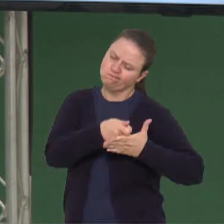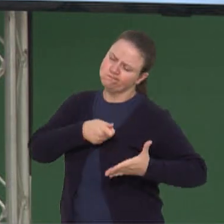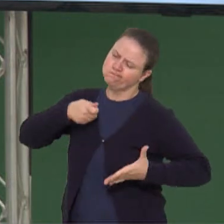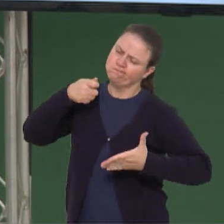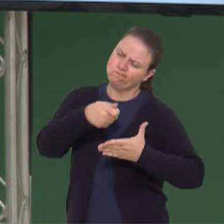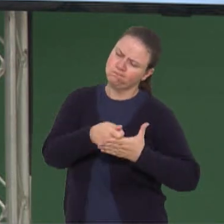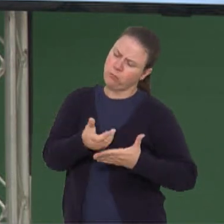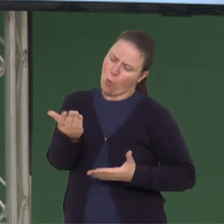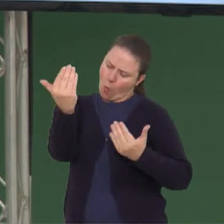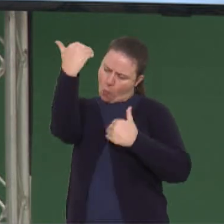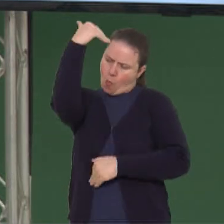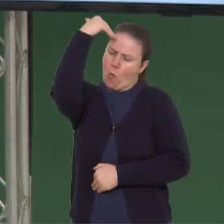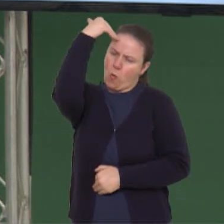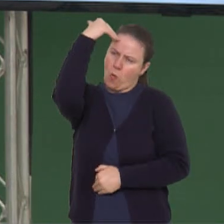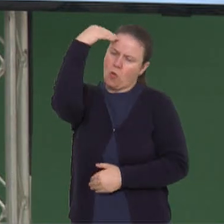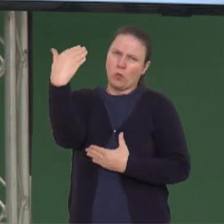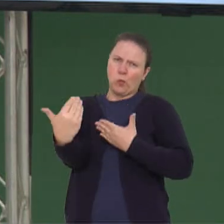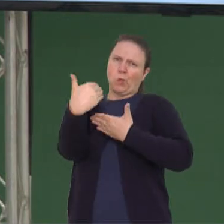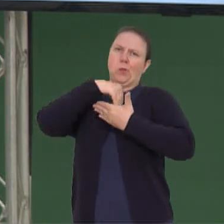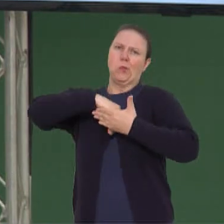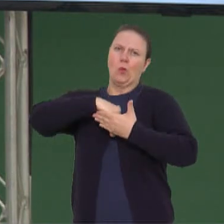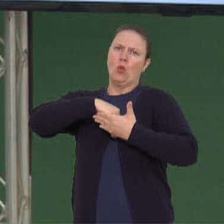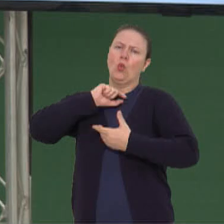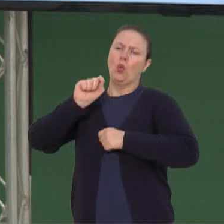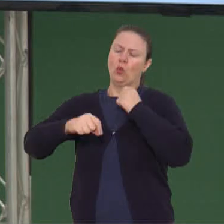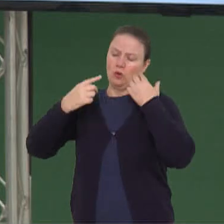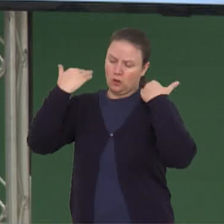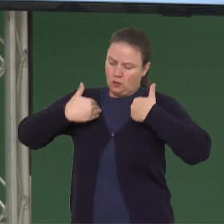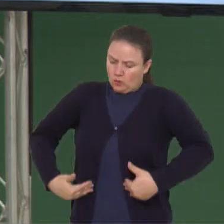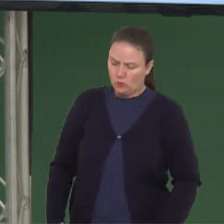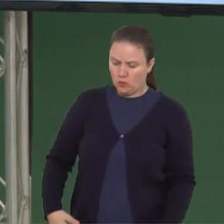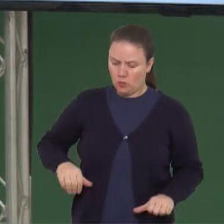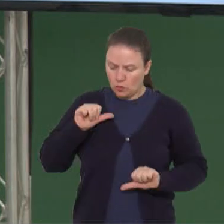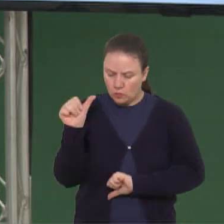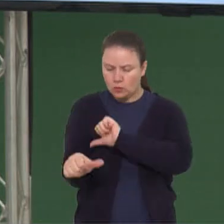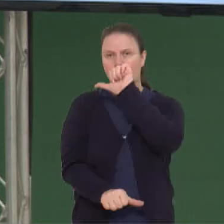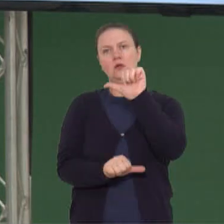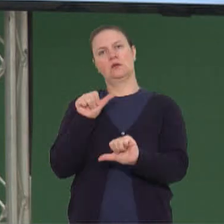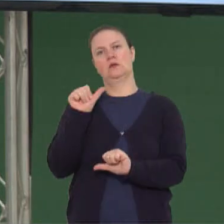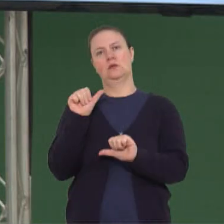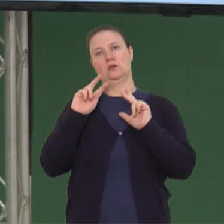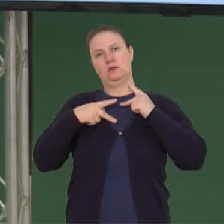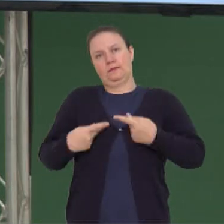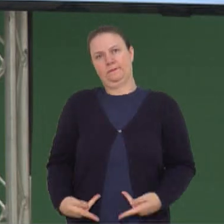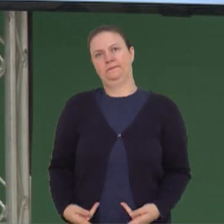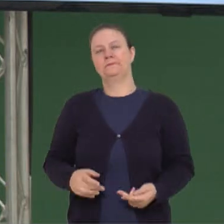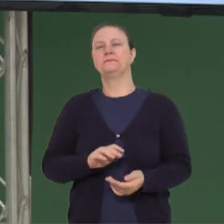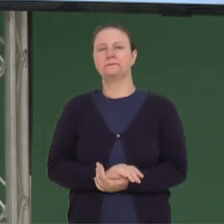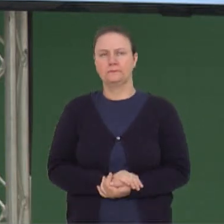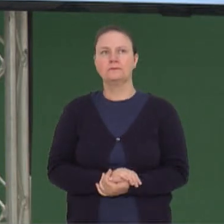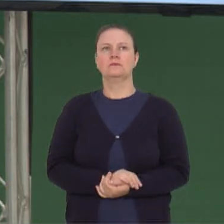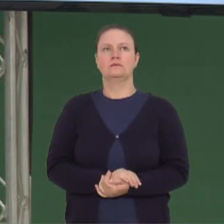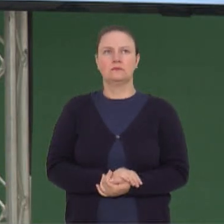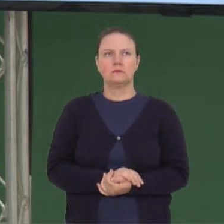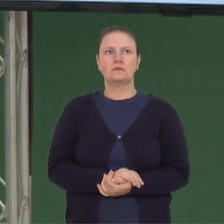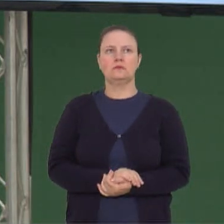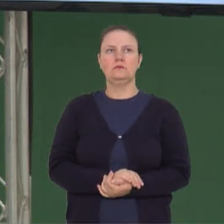interna que sempre vai estar te transformando enquanto pessoa, enquanto ser humano.